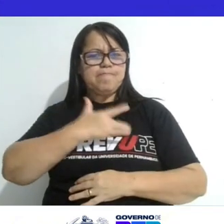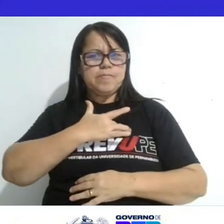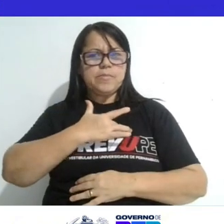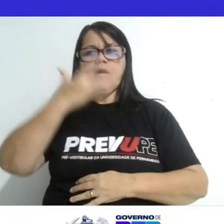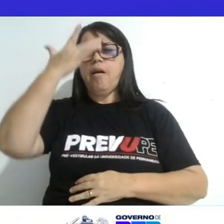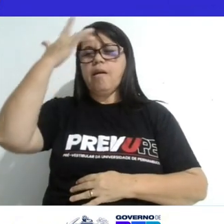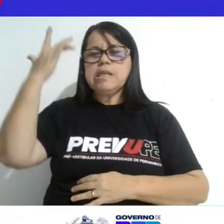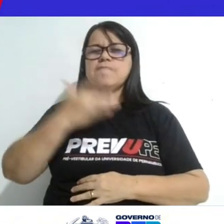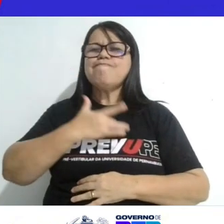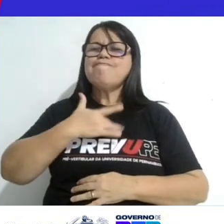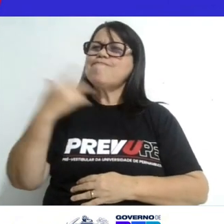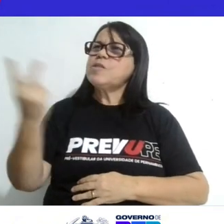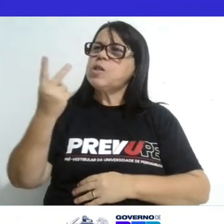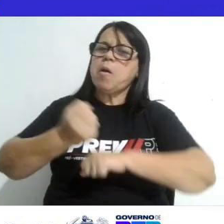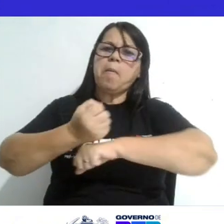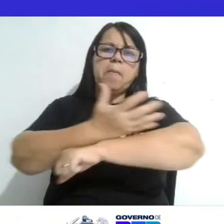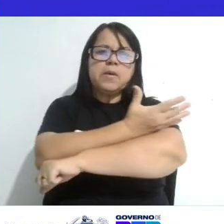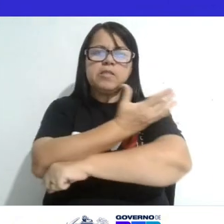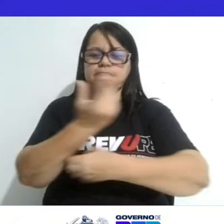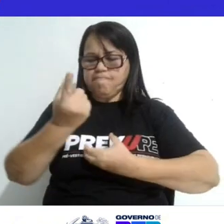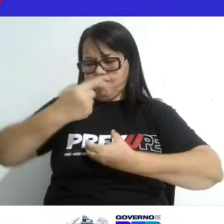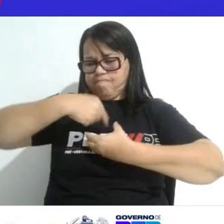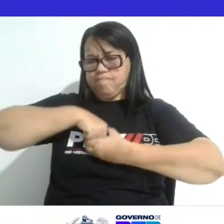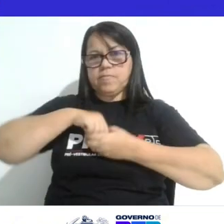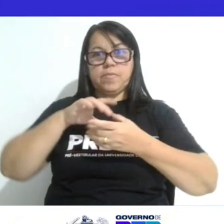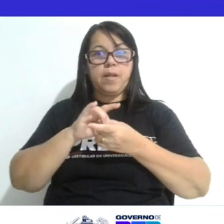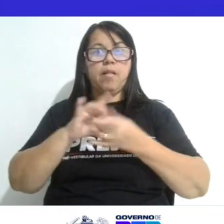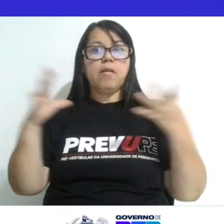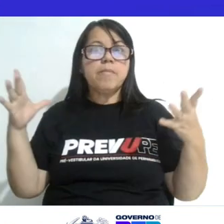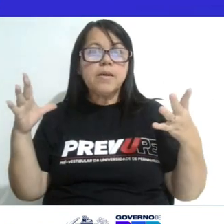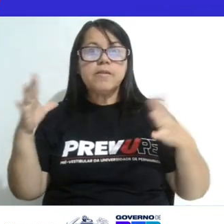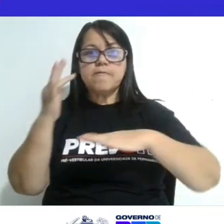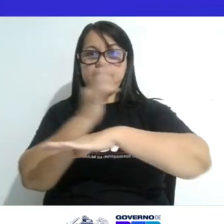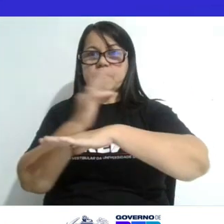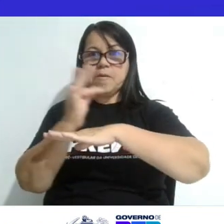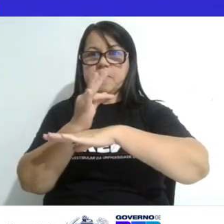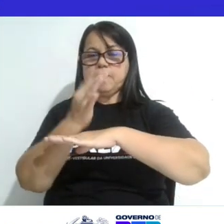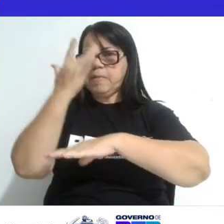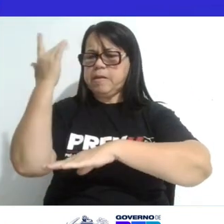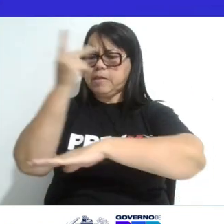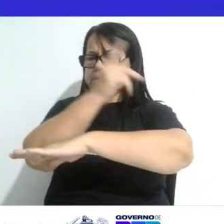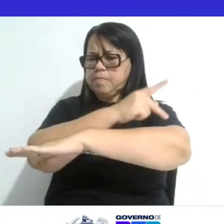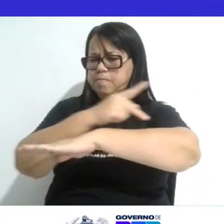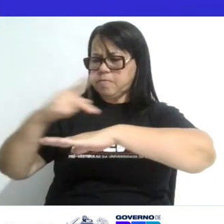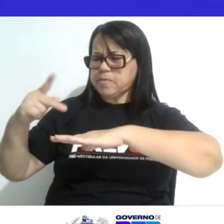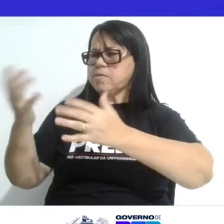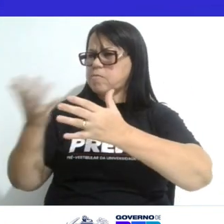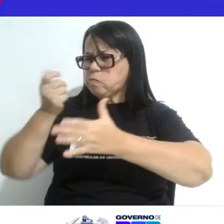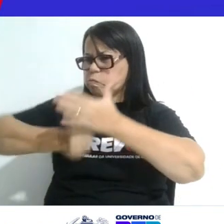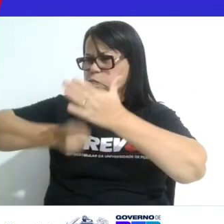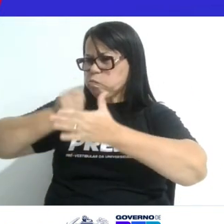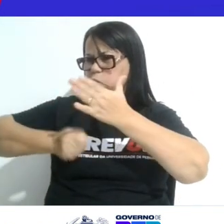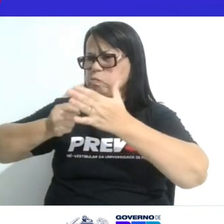os românticos valorizavam a emoção a subjetividade e a liberdade formal os parnasianos propunham um retorno ao rigor estético a